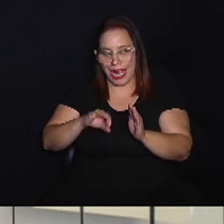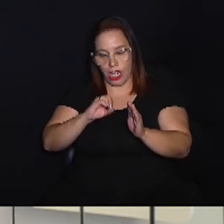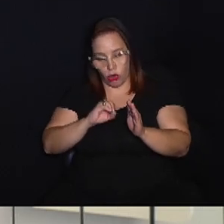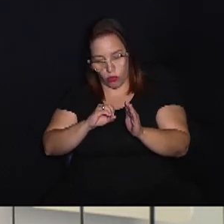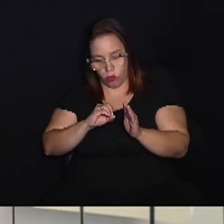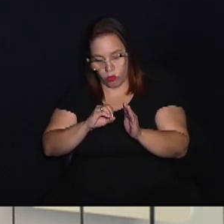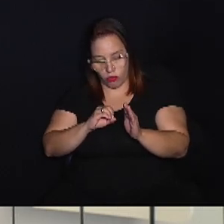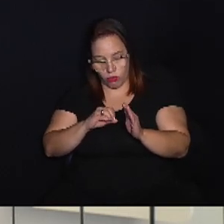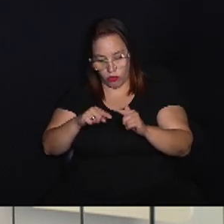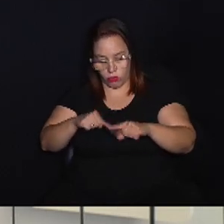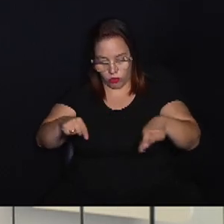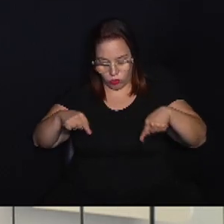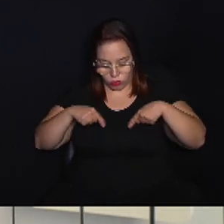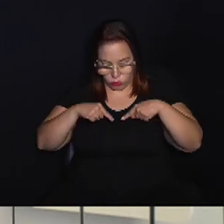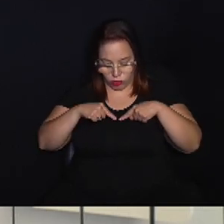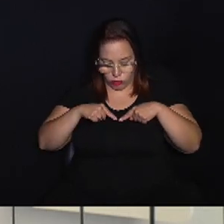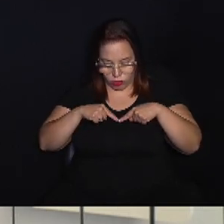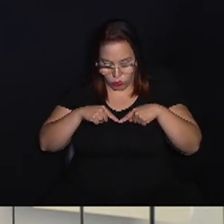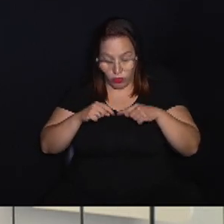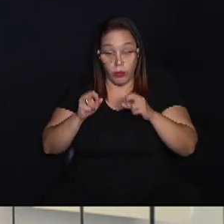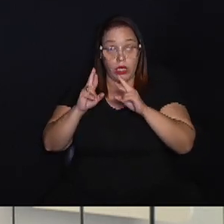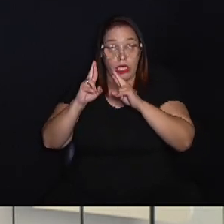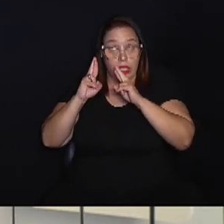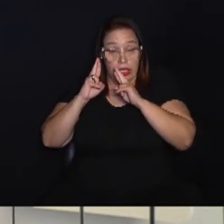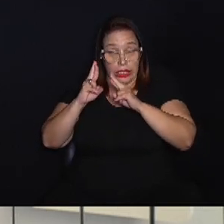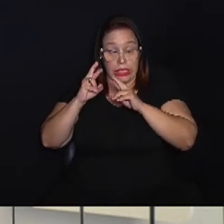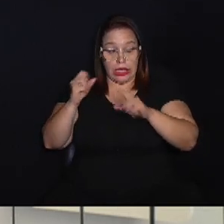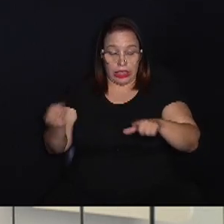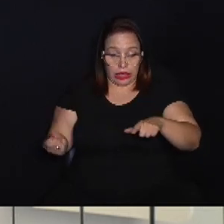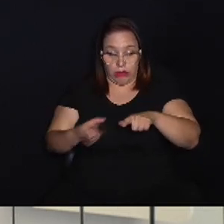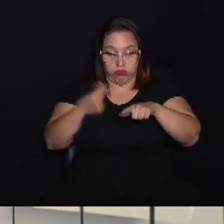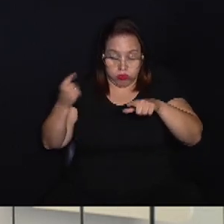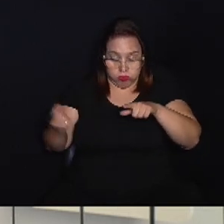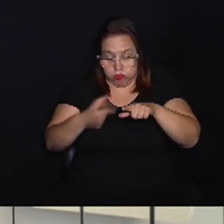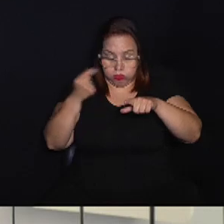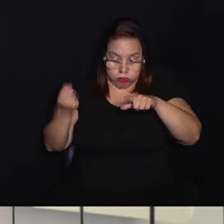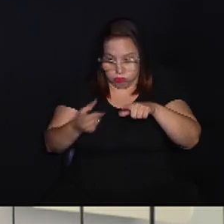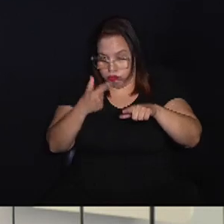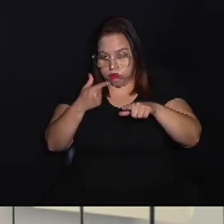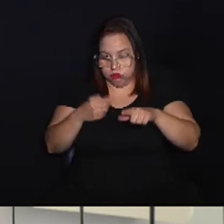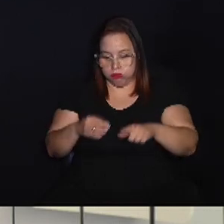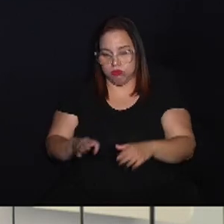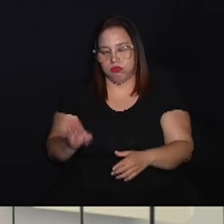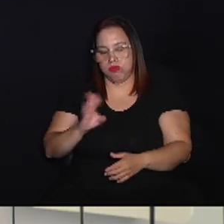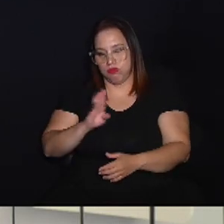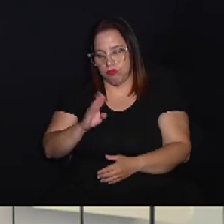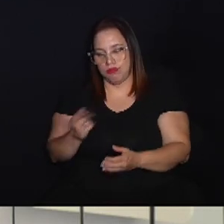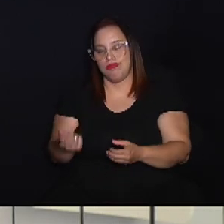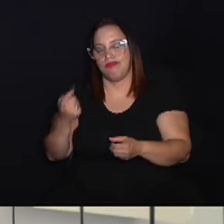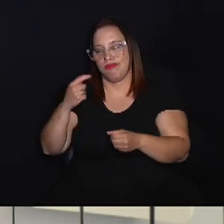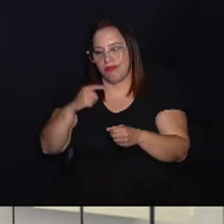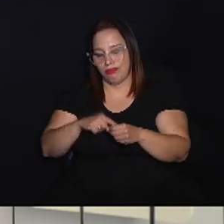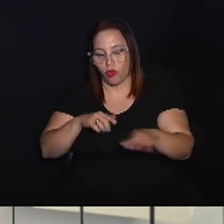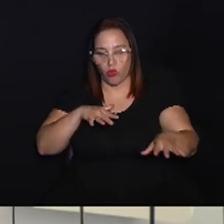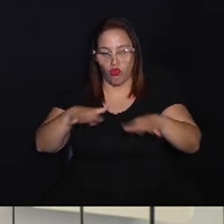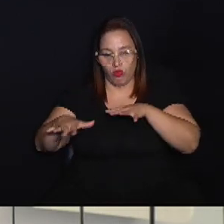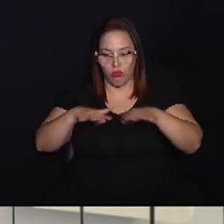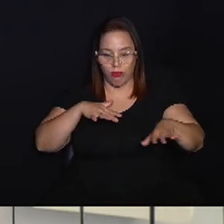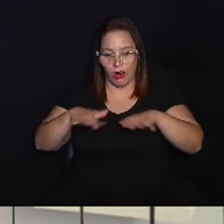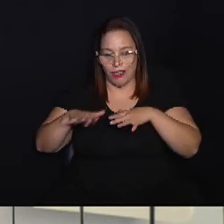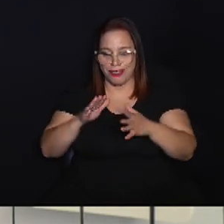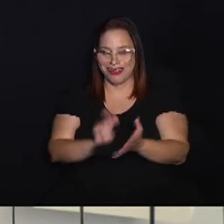Dantas centralizado. Esperança de gols, vice-artilheiro da Série B, precisa voltar a balançar as